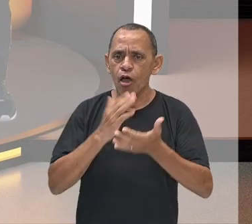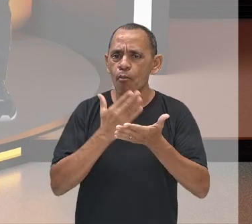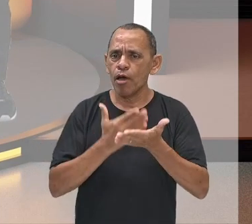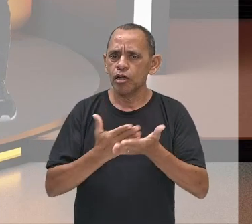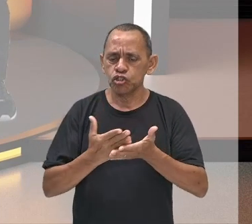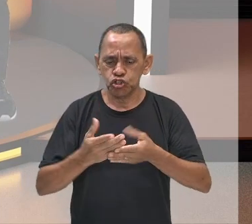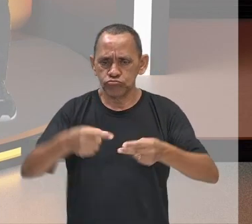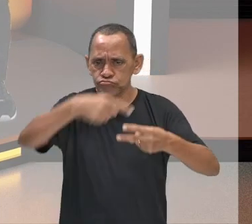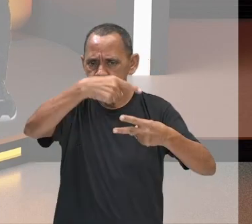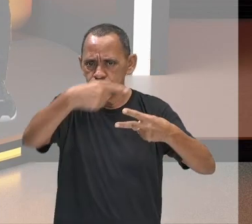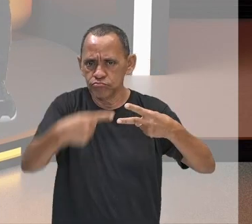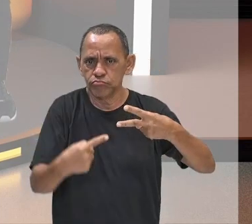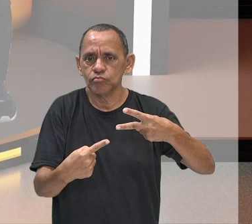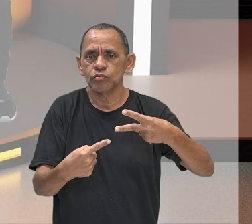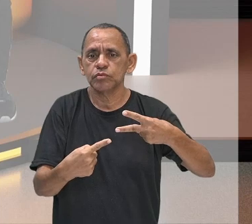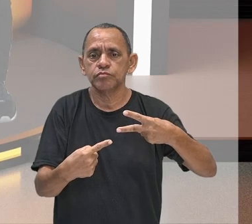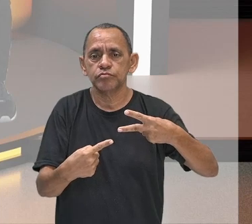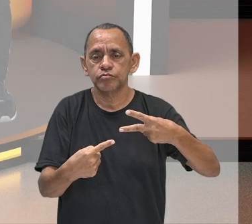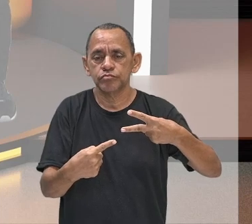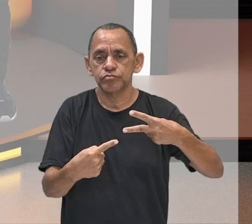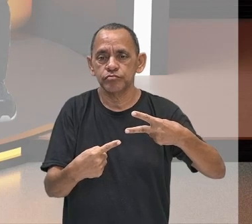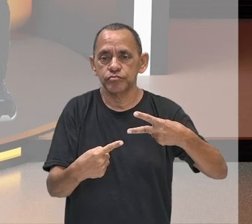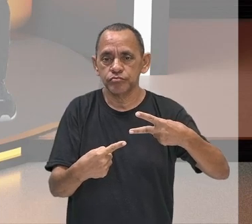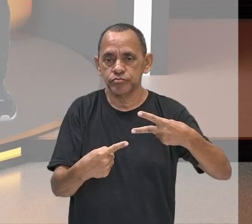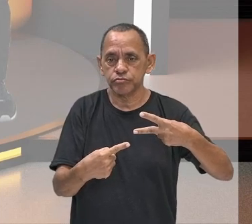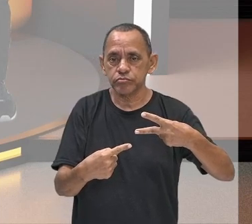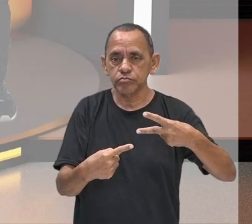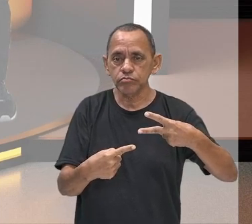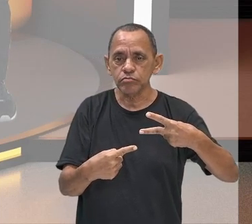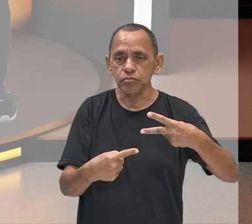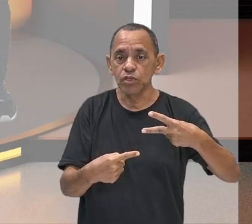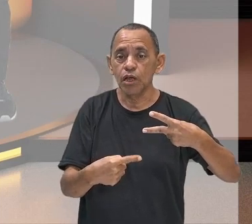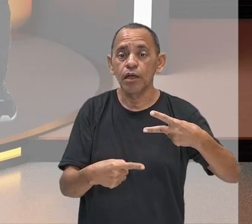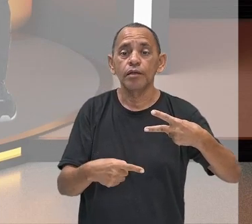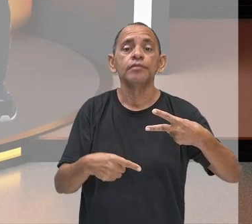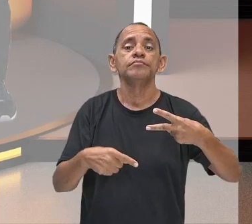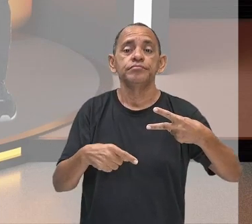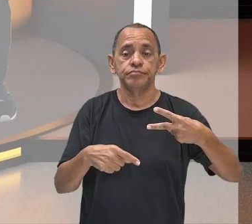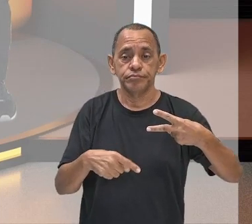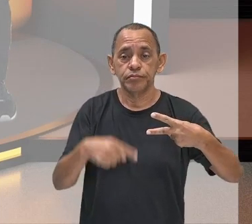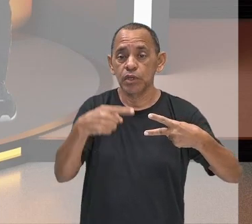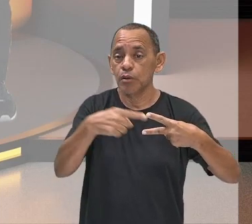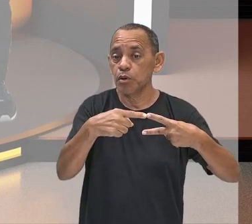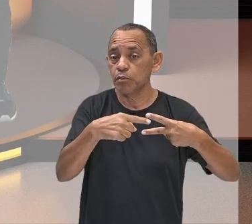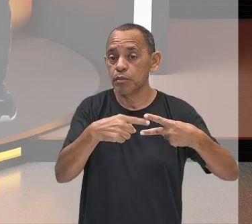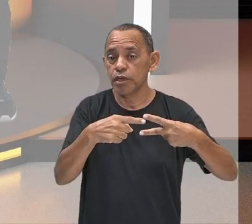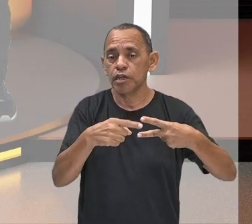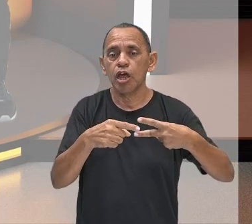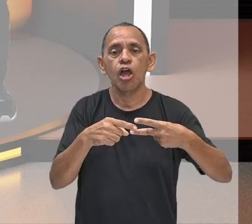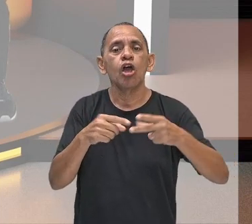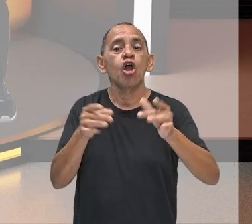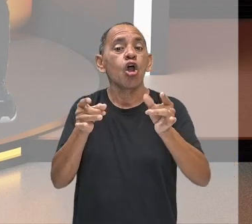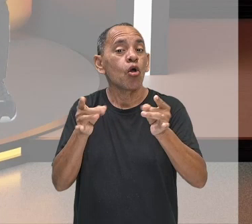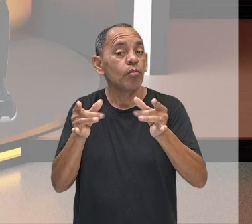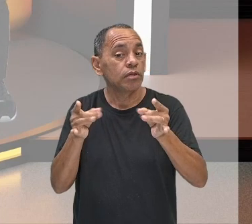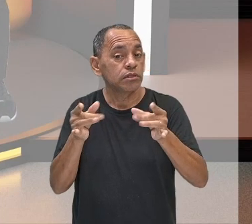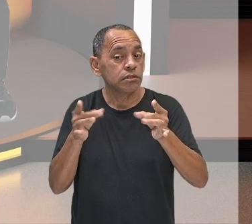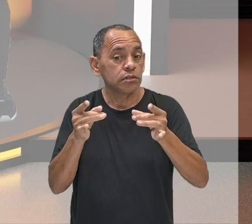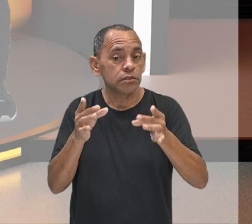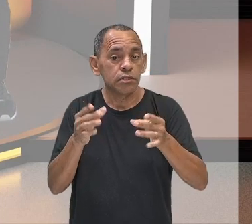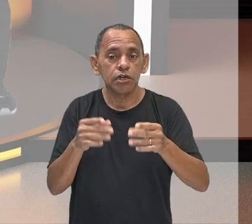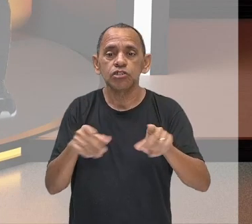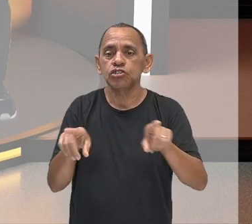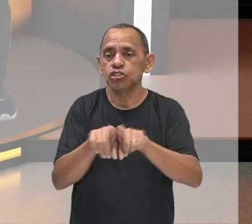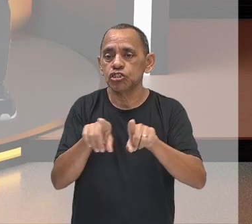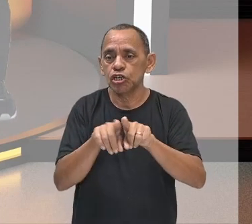classes sociais passaram ali a preponderar, digamos assim. A burguesia, os comerciantes, e a nobreza que estava se enriquecendo